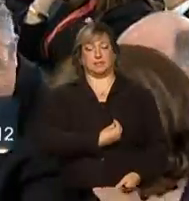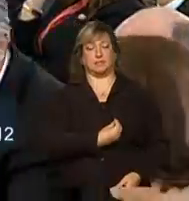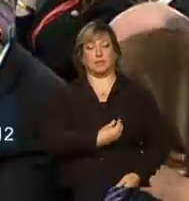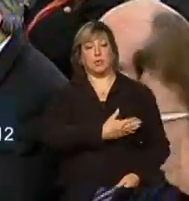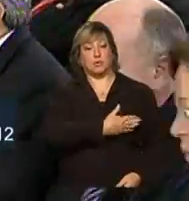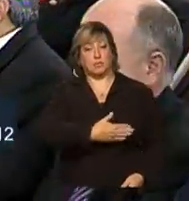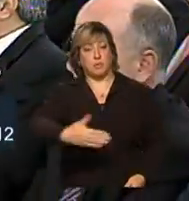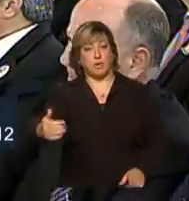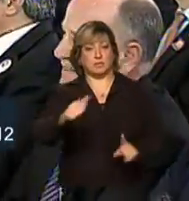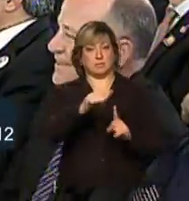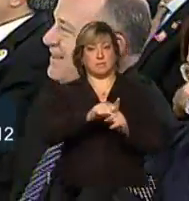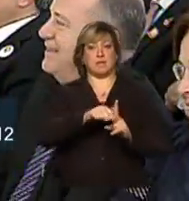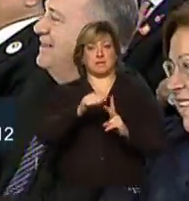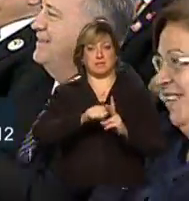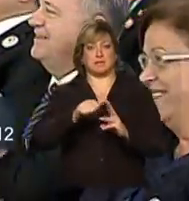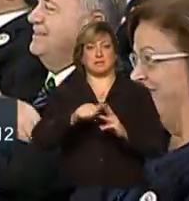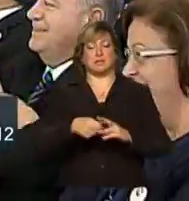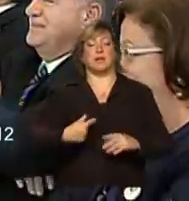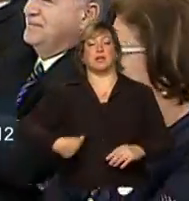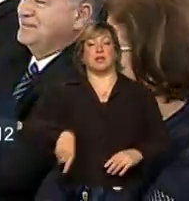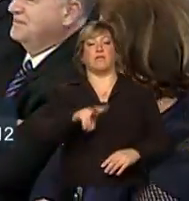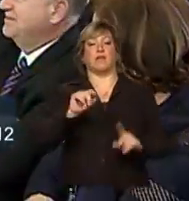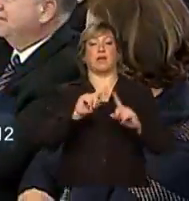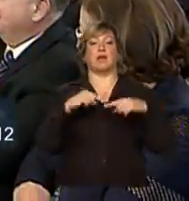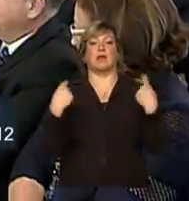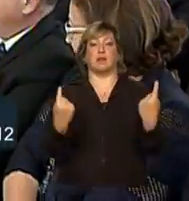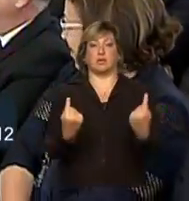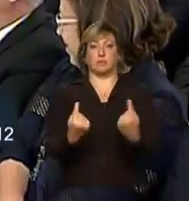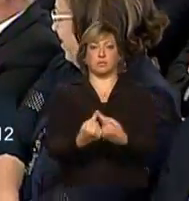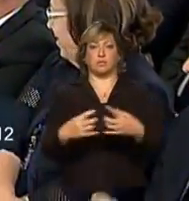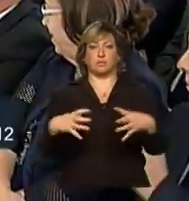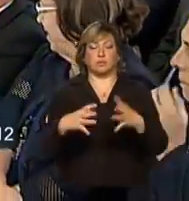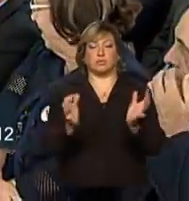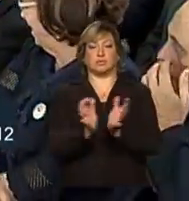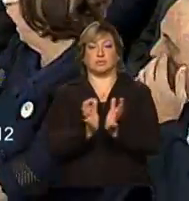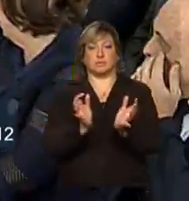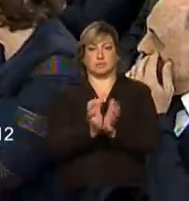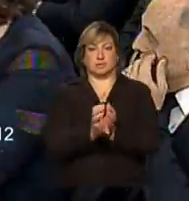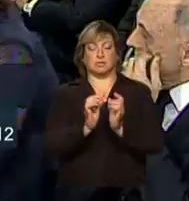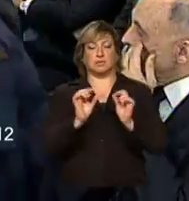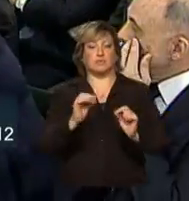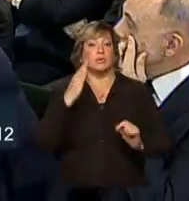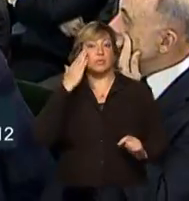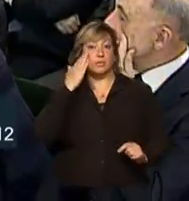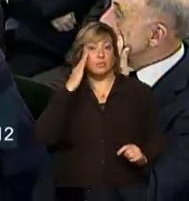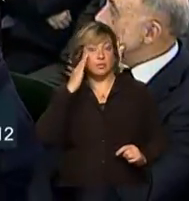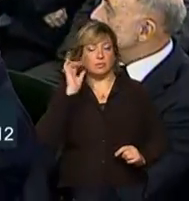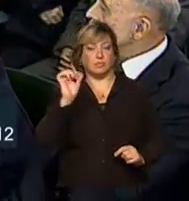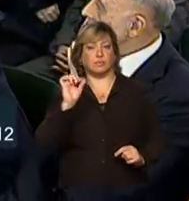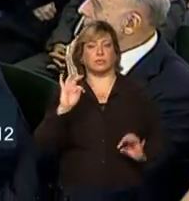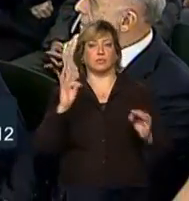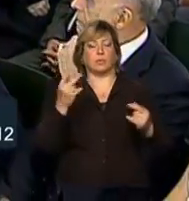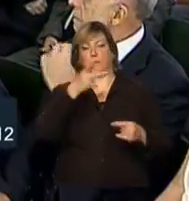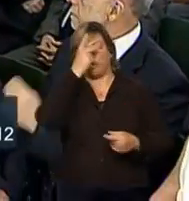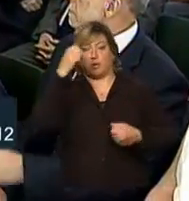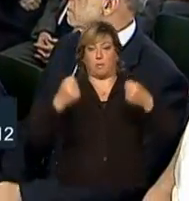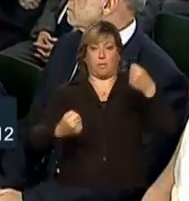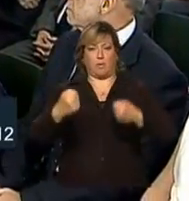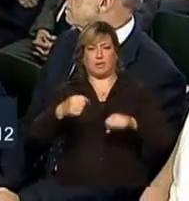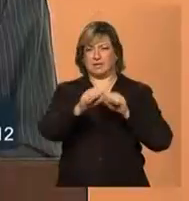meses, estaremos reunidos em ações de mobilização e conscientização dos motoristas para